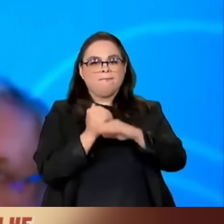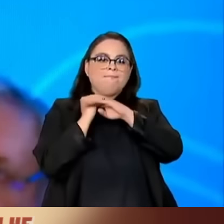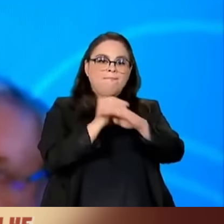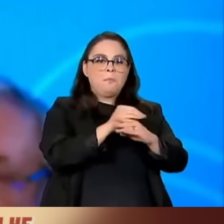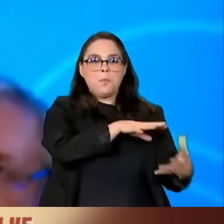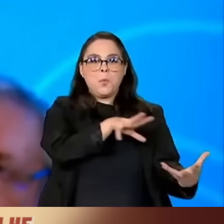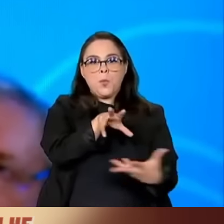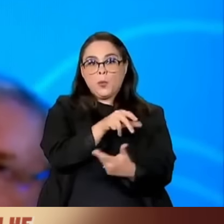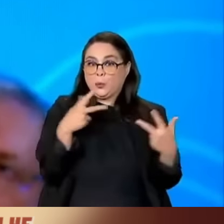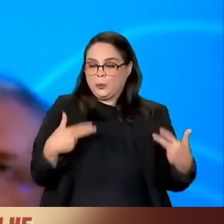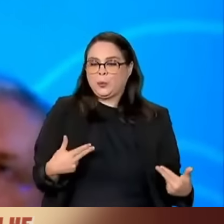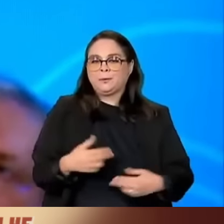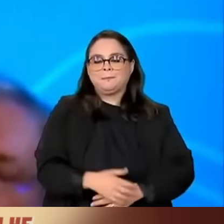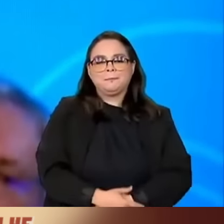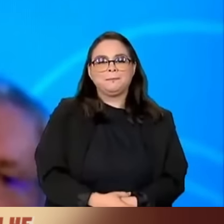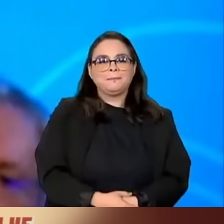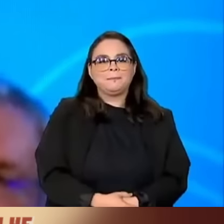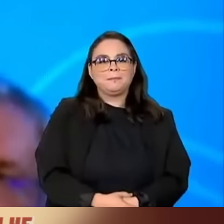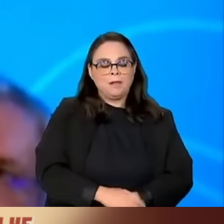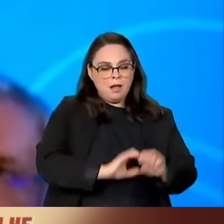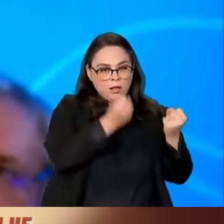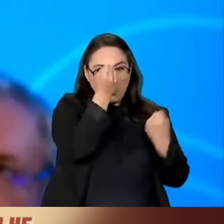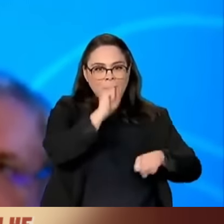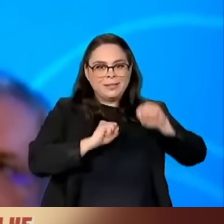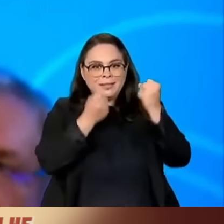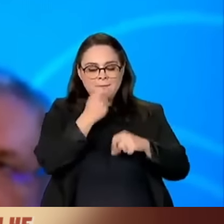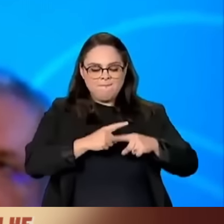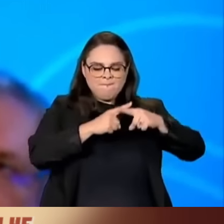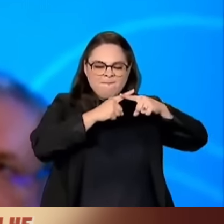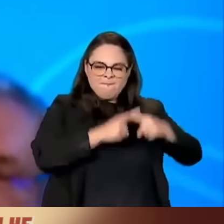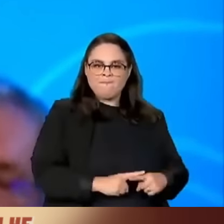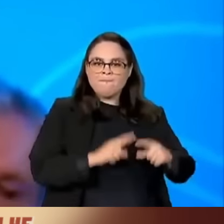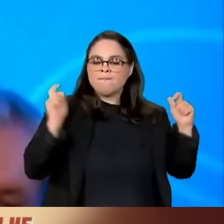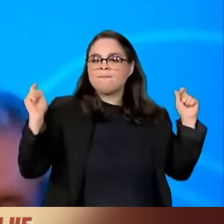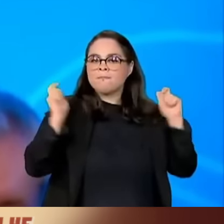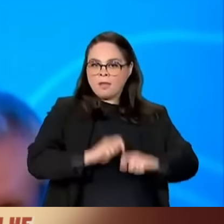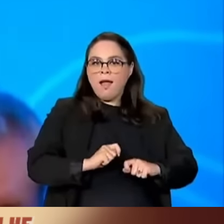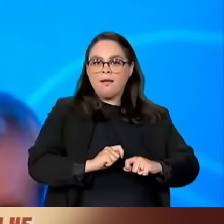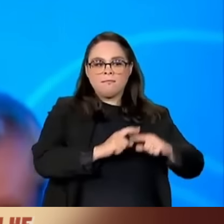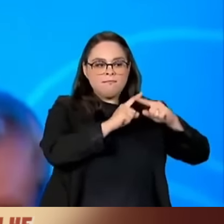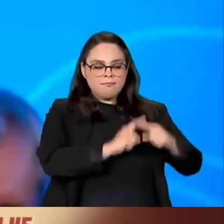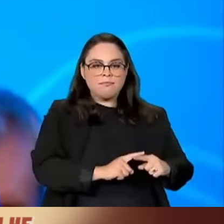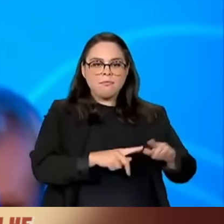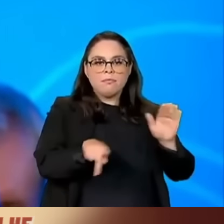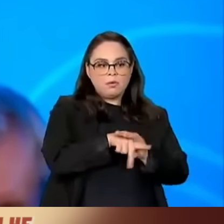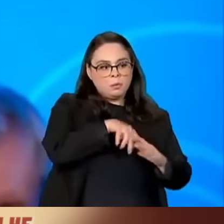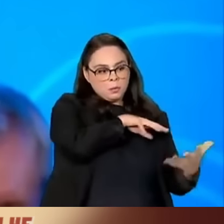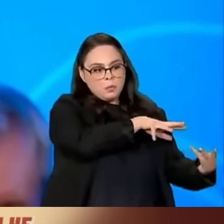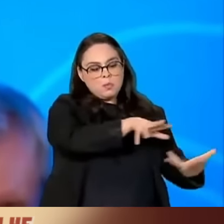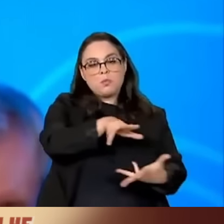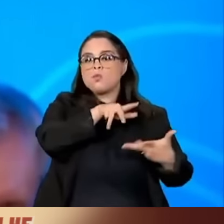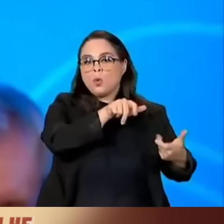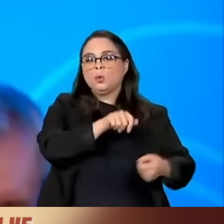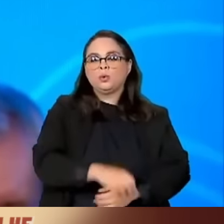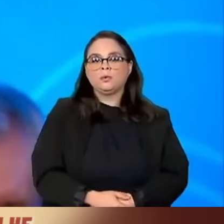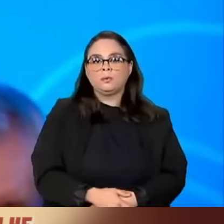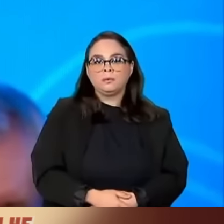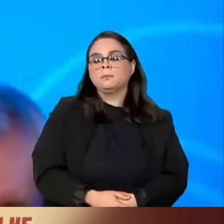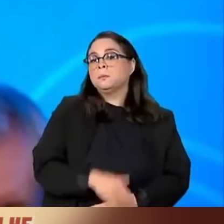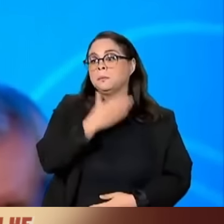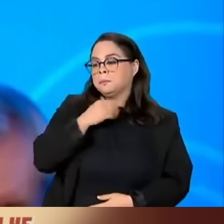padrão internacional. Uma indústria mais competitiva, a indústria compete no mundo inteiro. Então, o